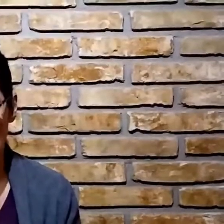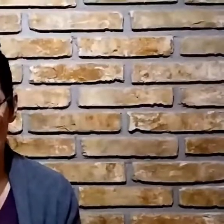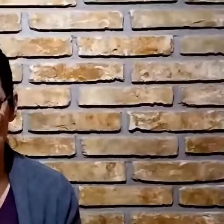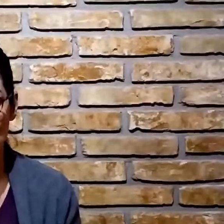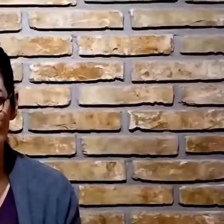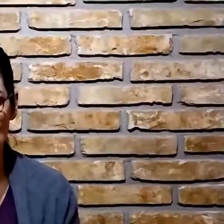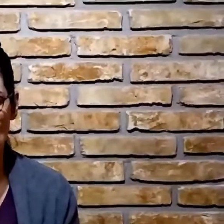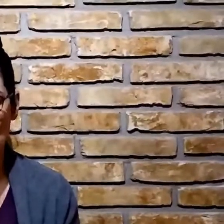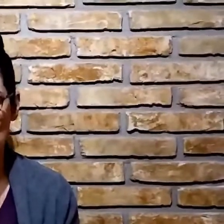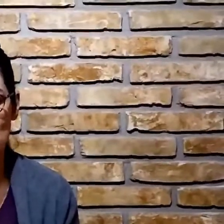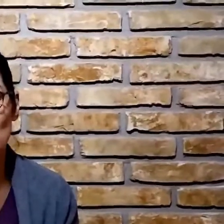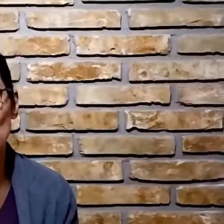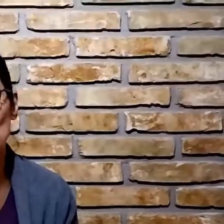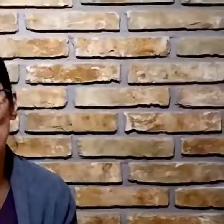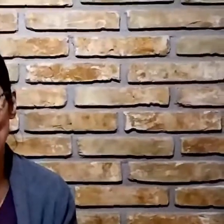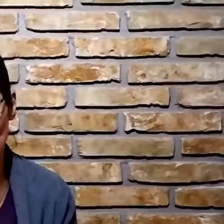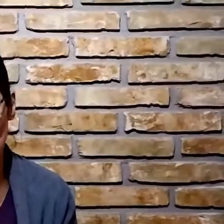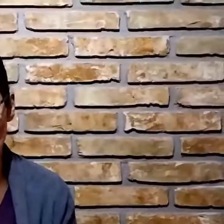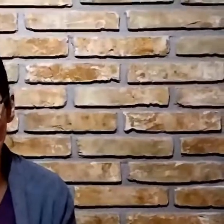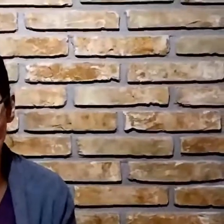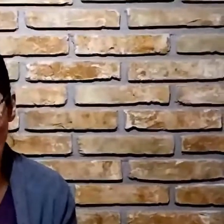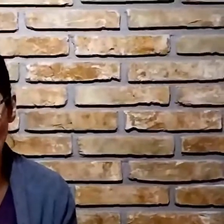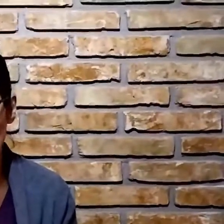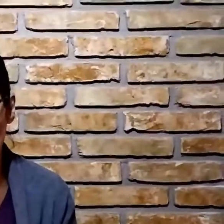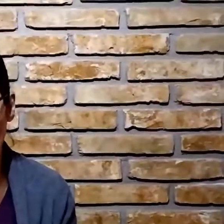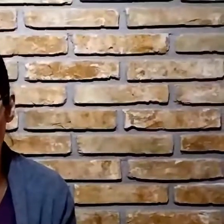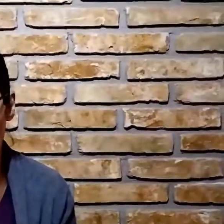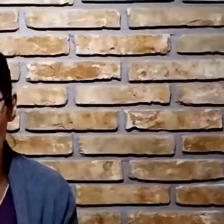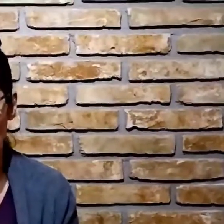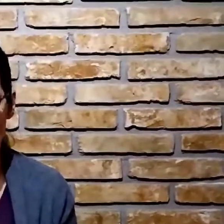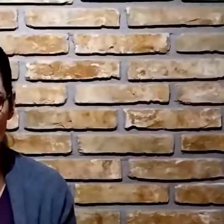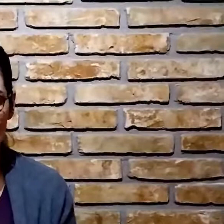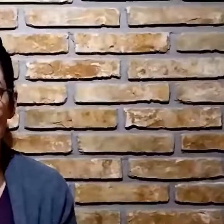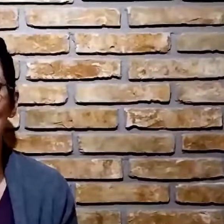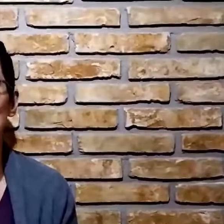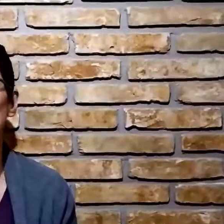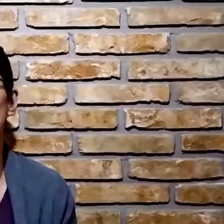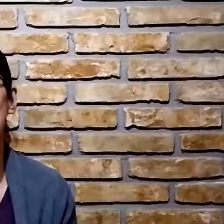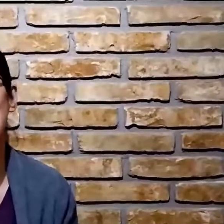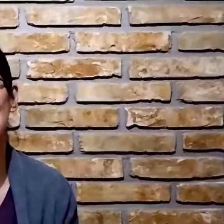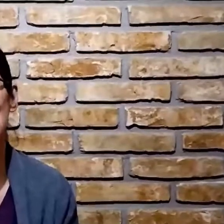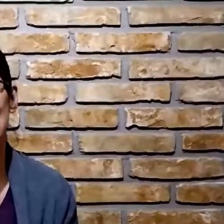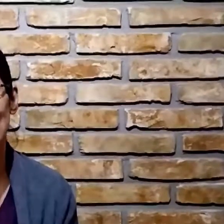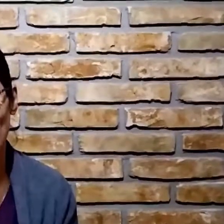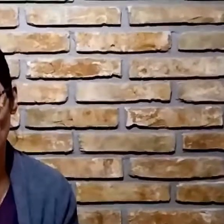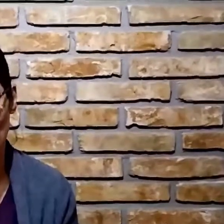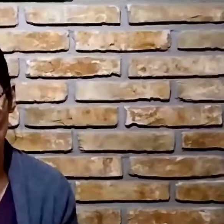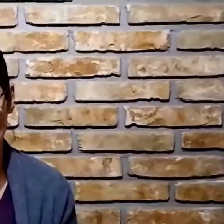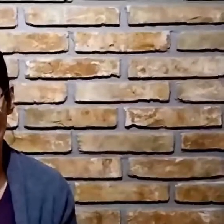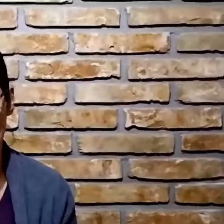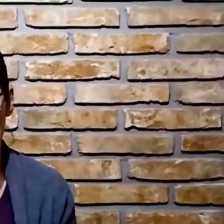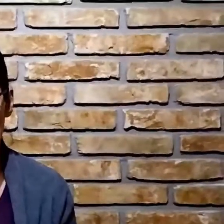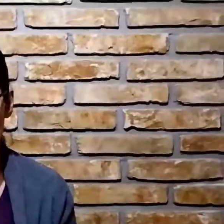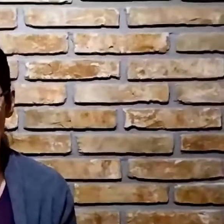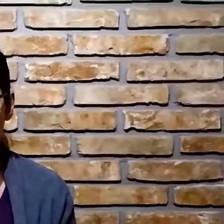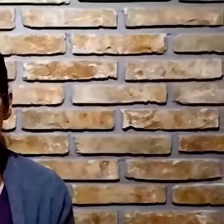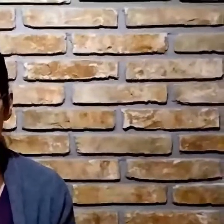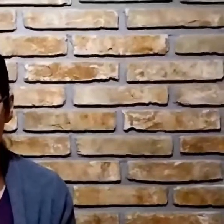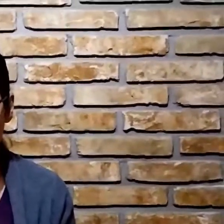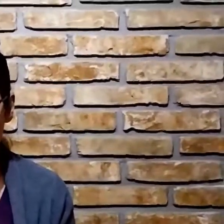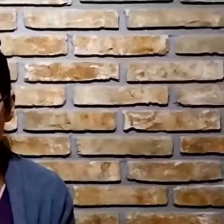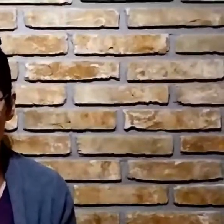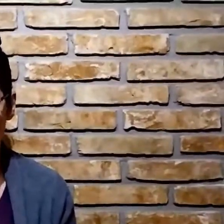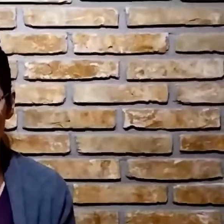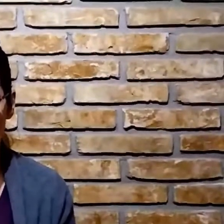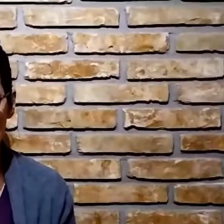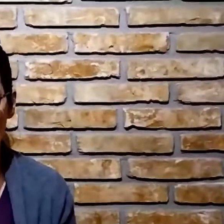lhe ensinaria um dia a morrer. Na certa, morreria um dia como se antes tivesse estudado de cor a representação